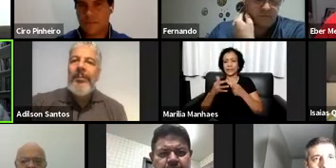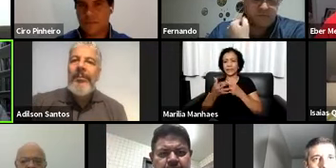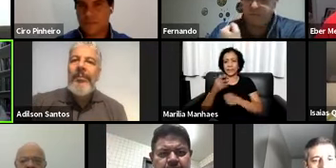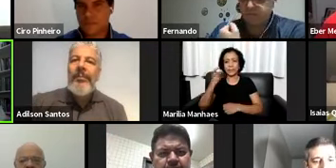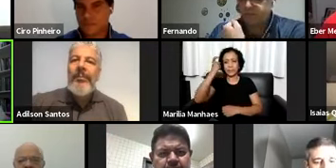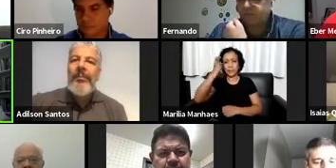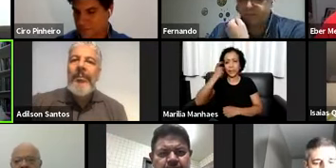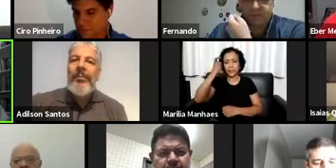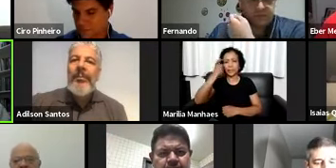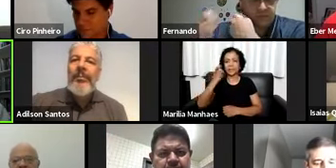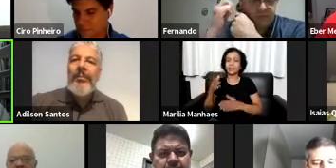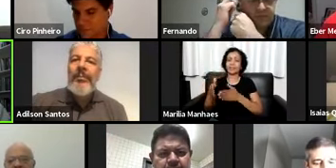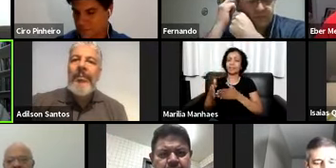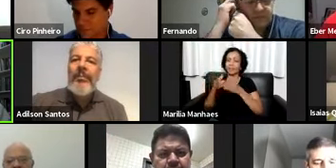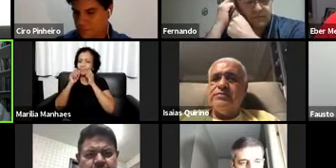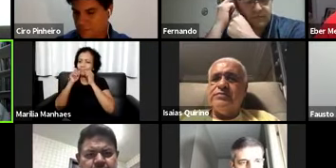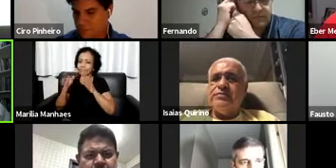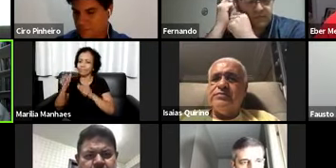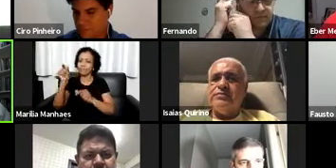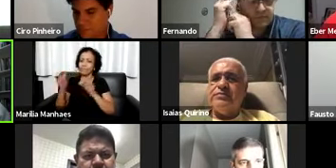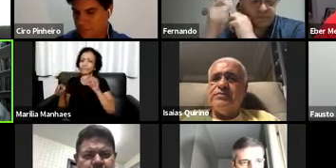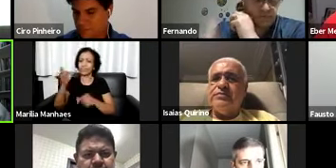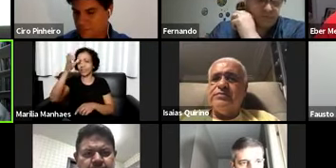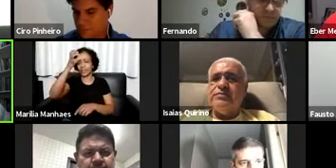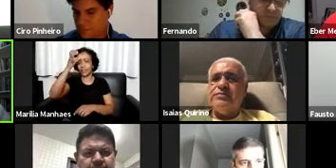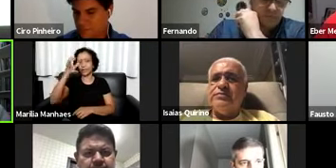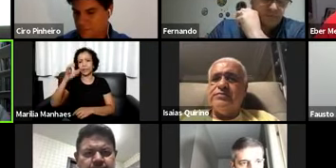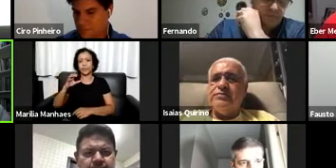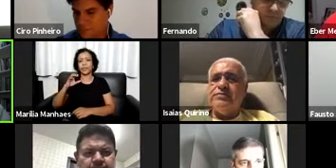preocupação. A